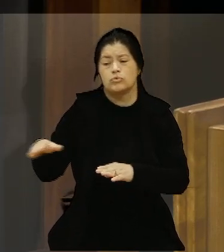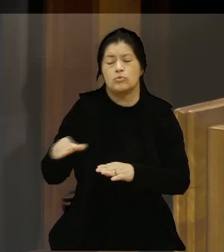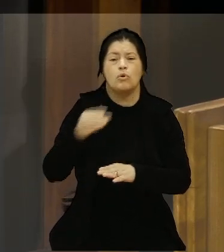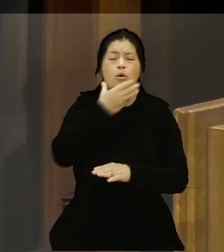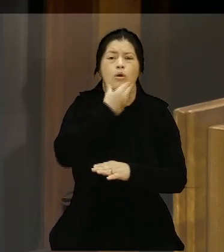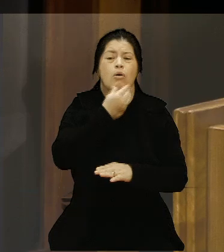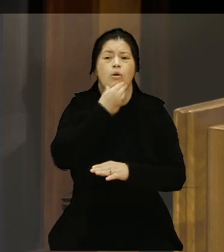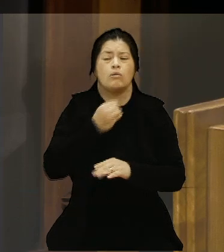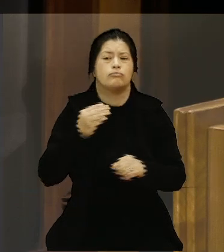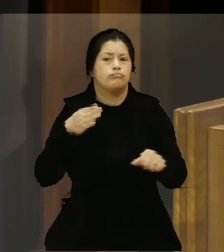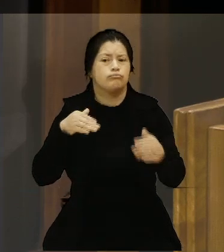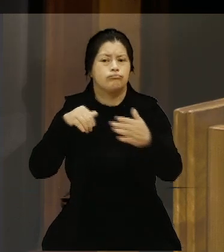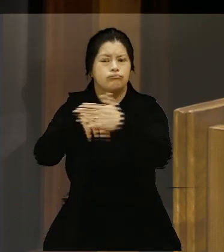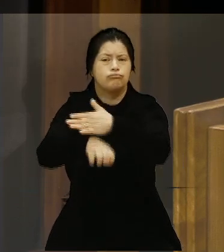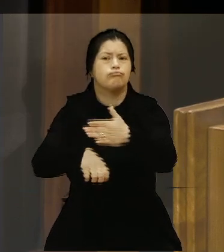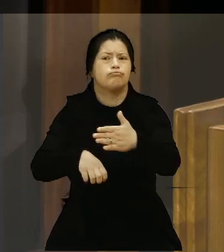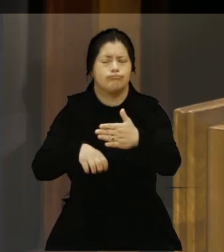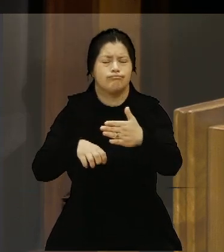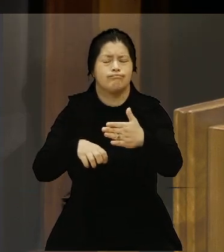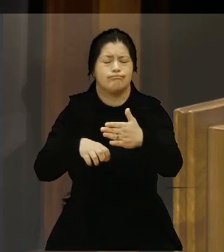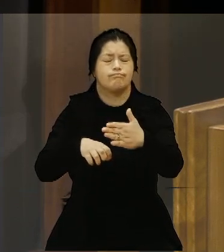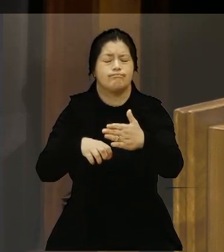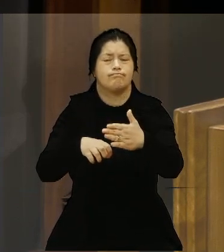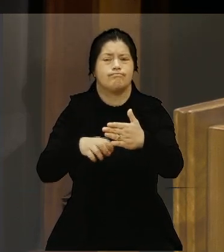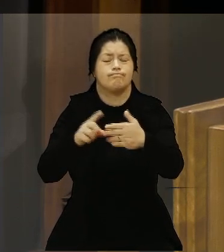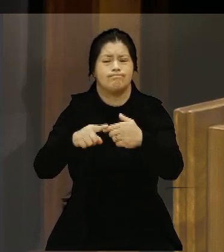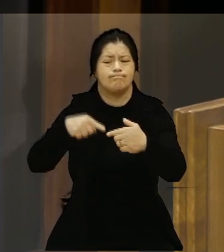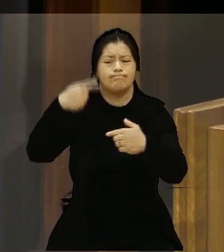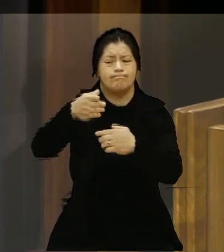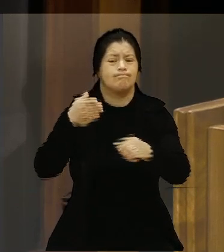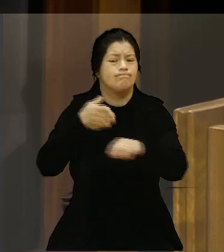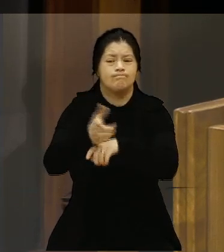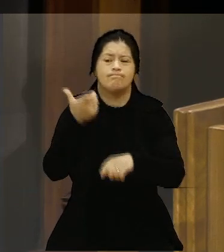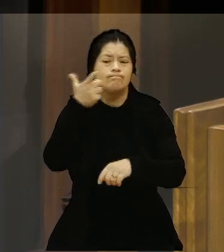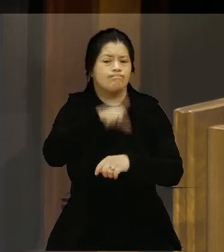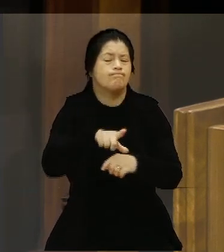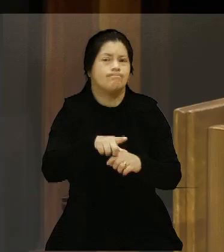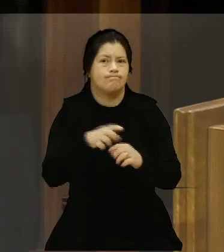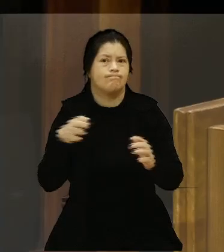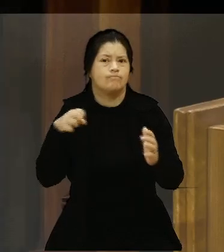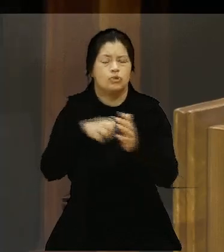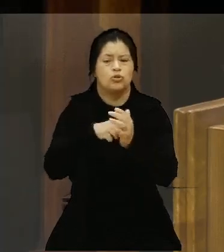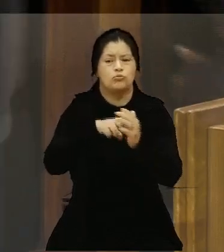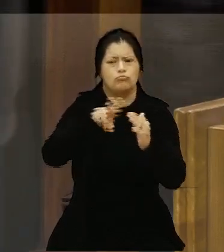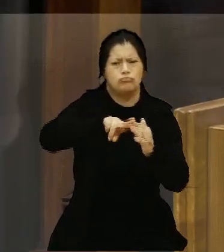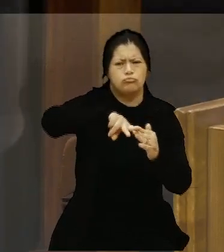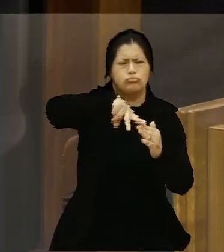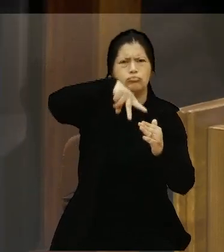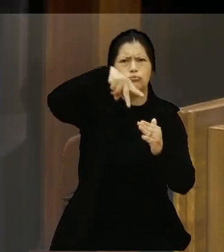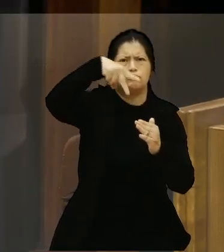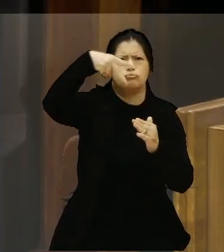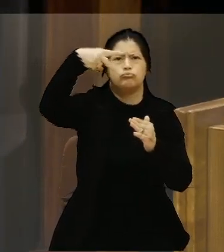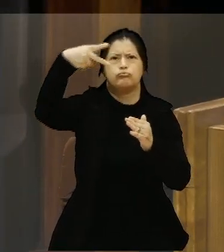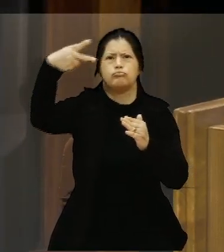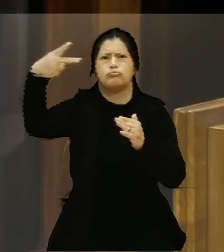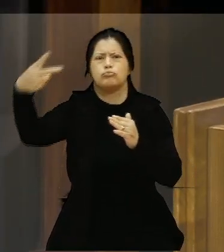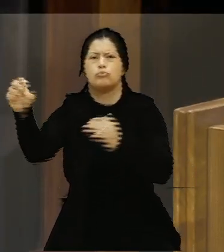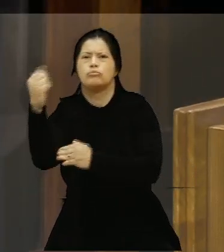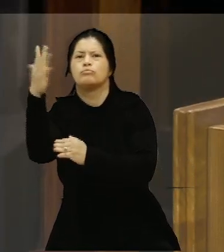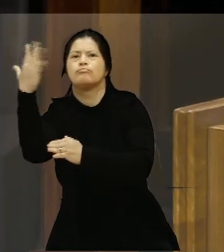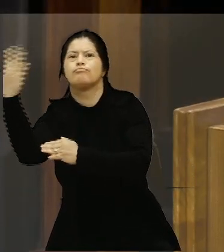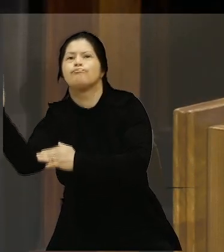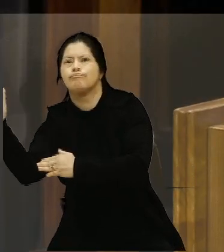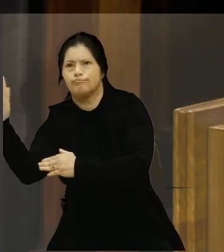recebeu a informação que ele foi atropelado ali no atravessar, que o carro chegou a jogar ele contra uma árvore lá,